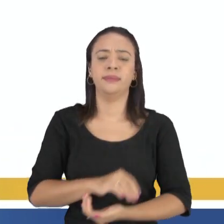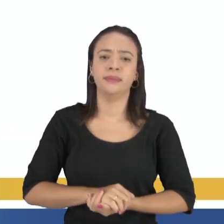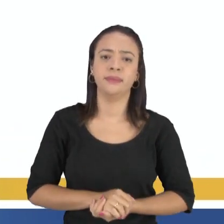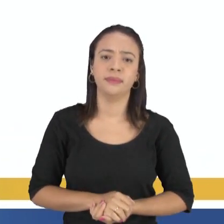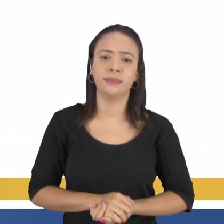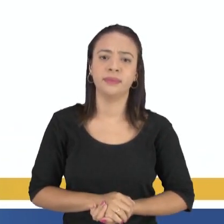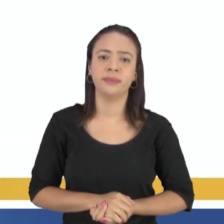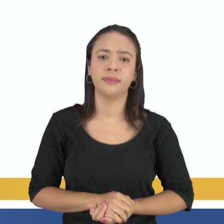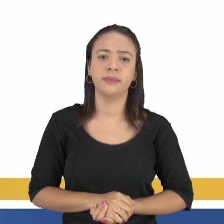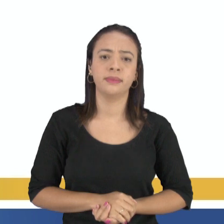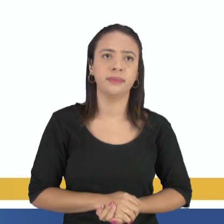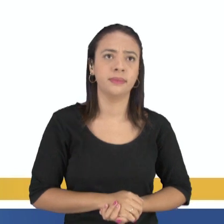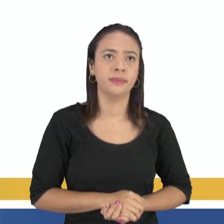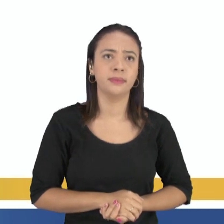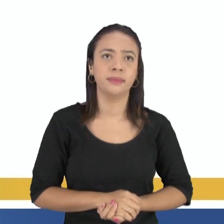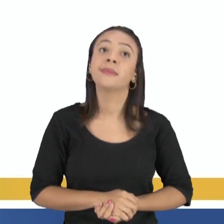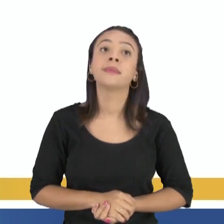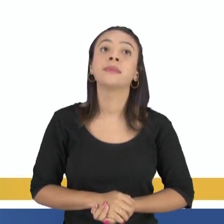aí?